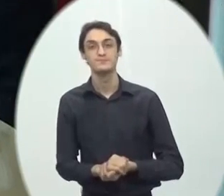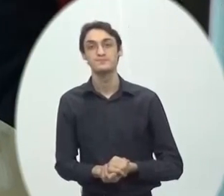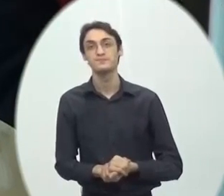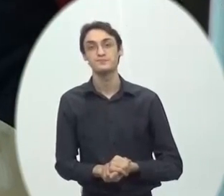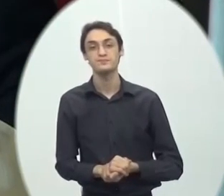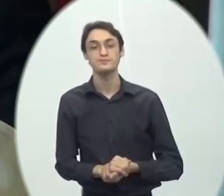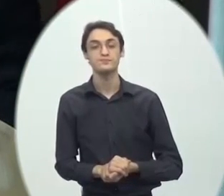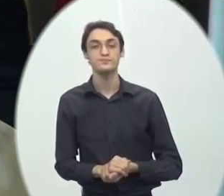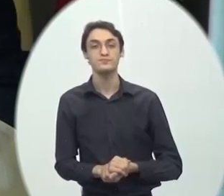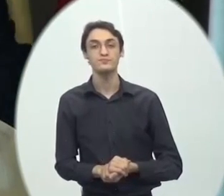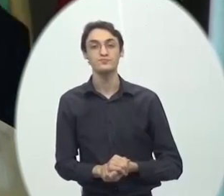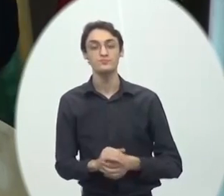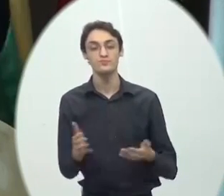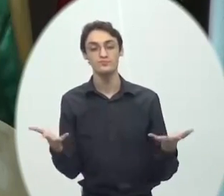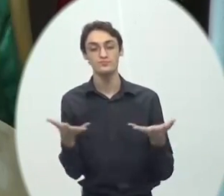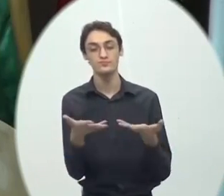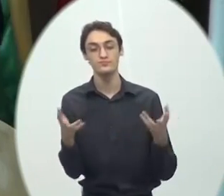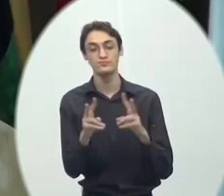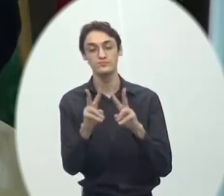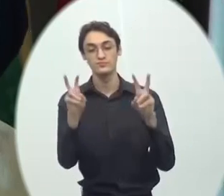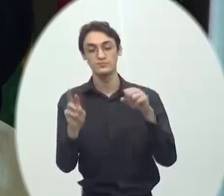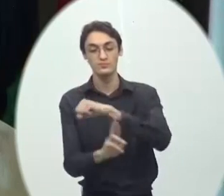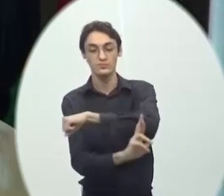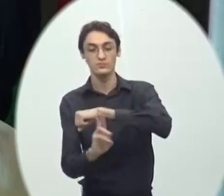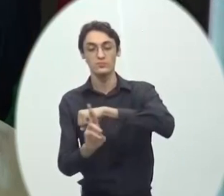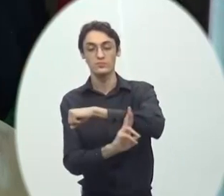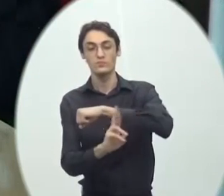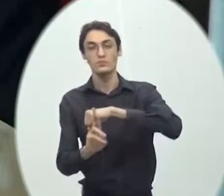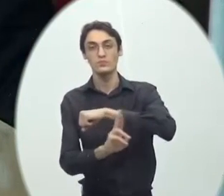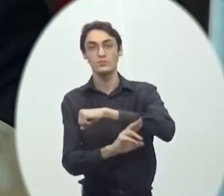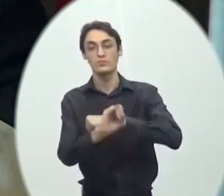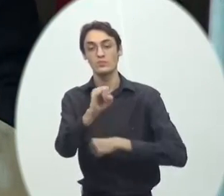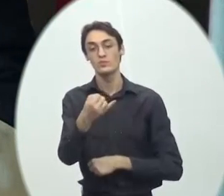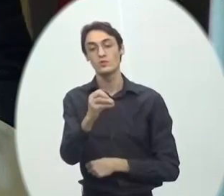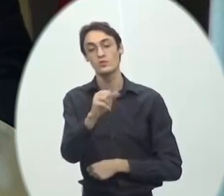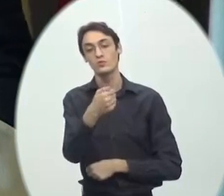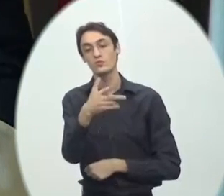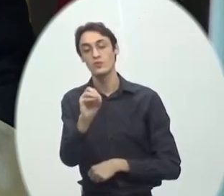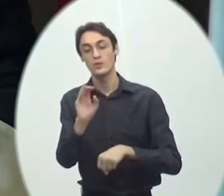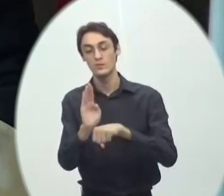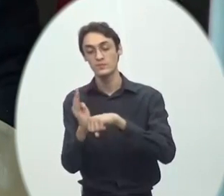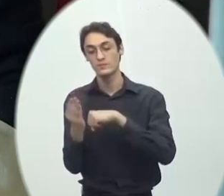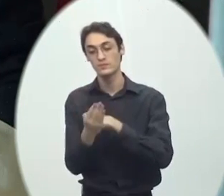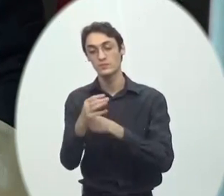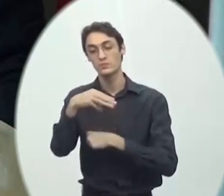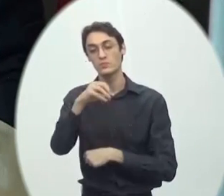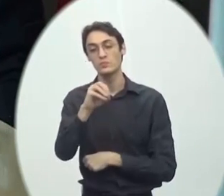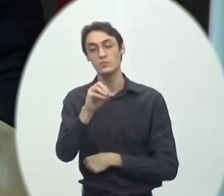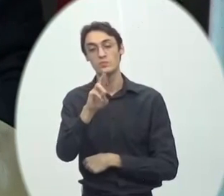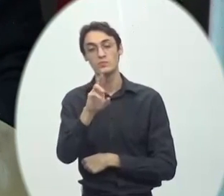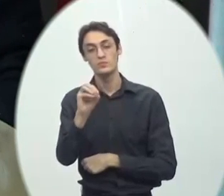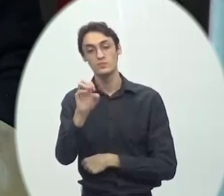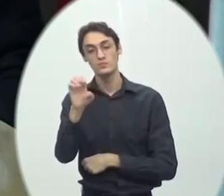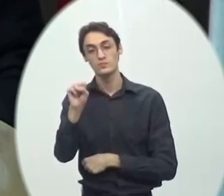quero falar um pouquinho sobre a rodovia João Cirimbelli, lá do Morro Estevão, que vai ali do Morro Estevão para o Sangão,